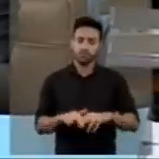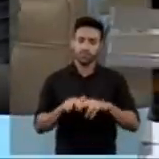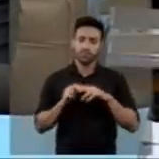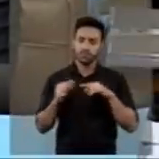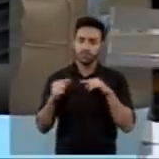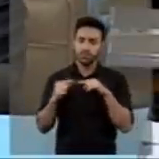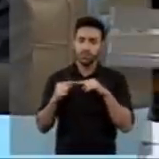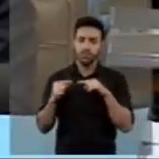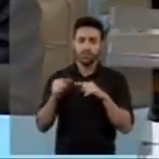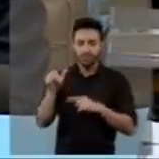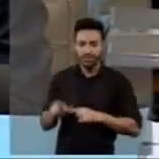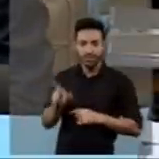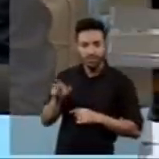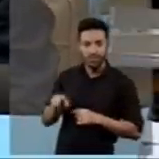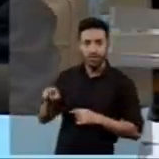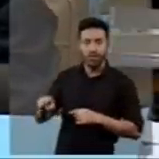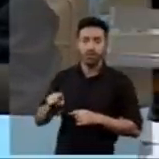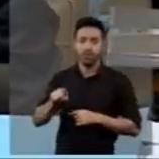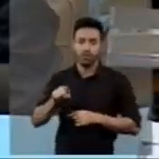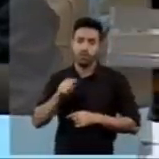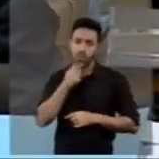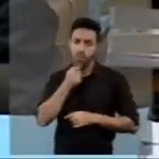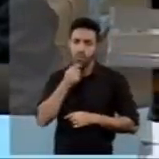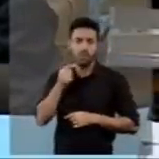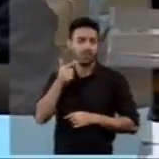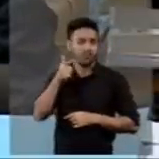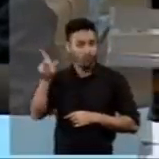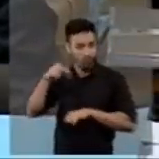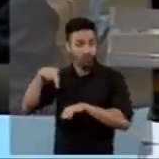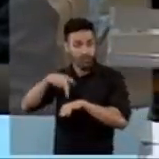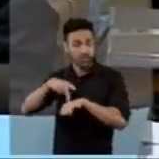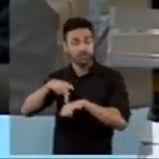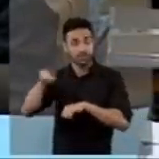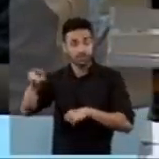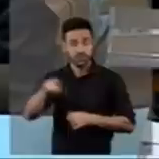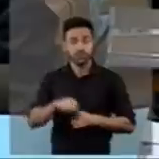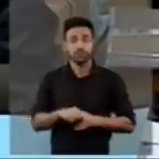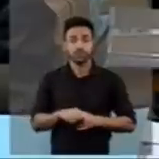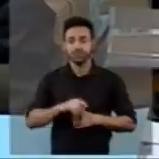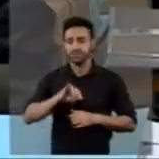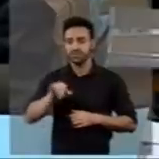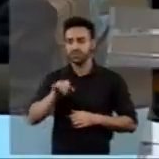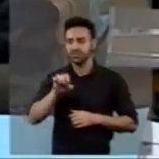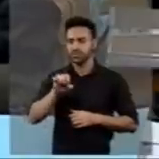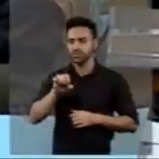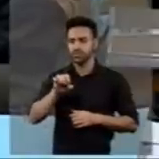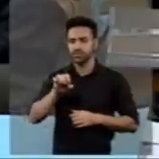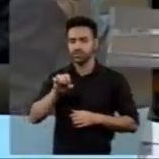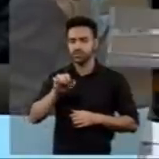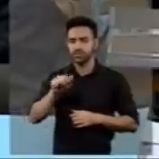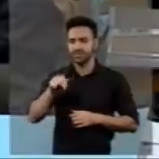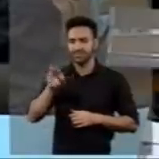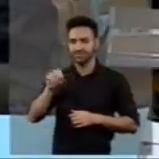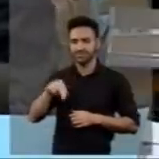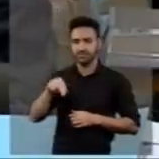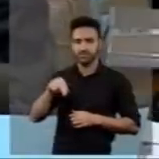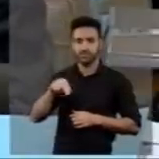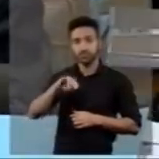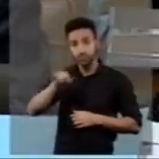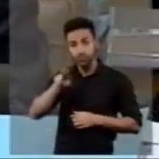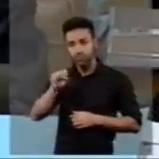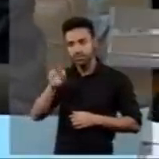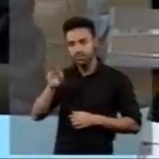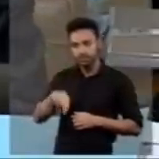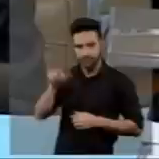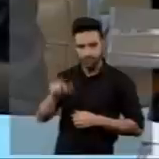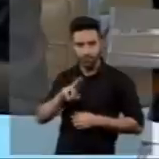palavras do Justice Oliver Wendell Holmes Jr. em pronunciamento segundo o qual o